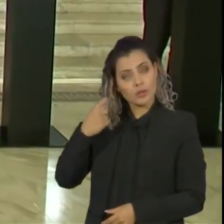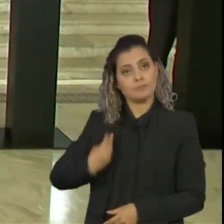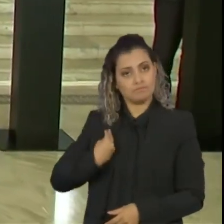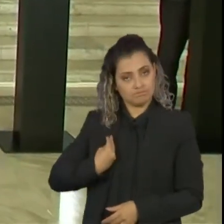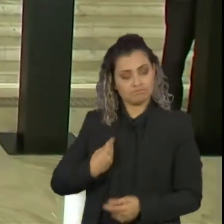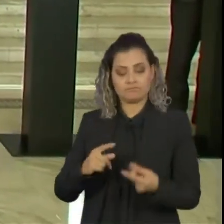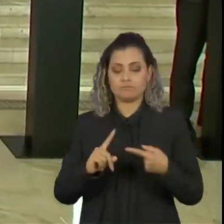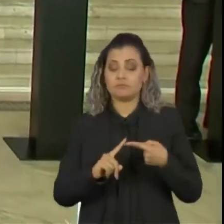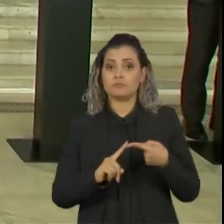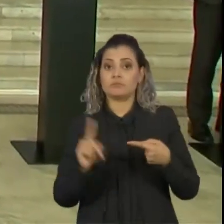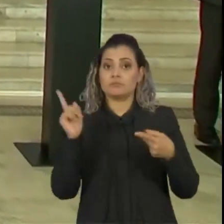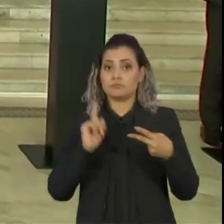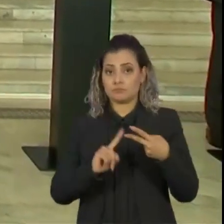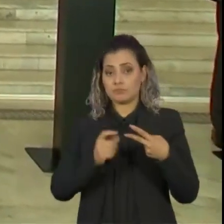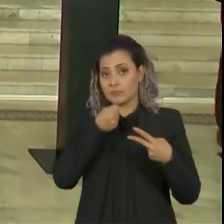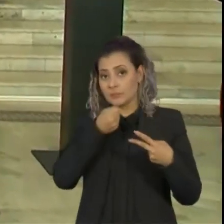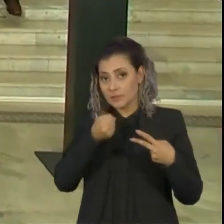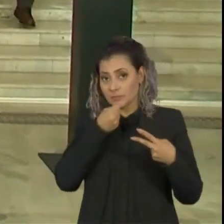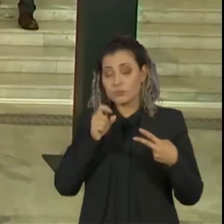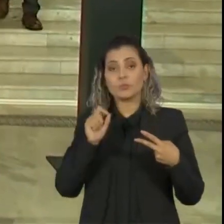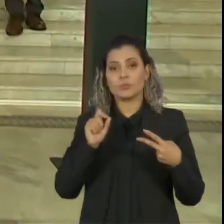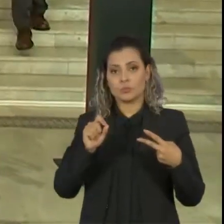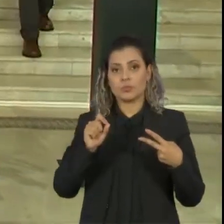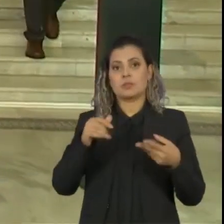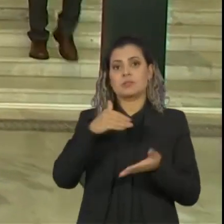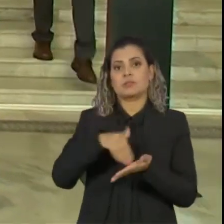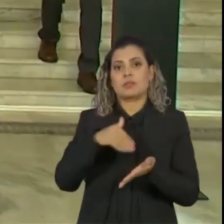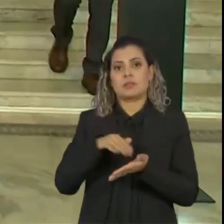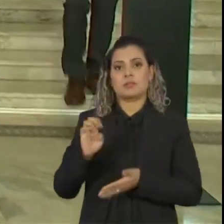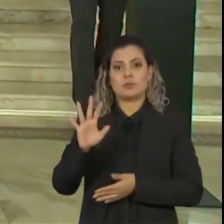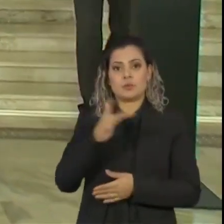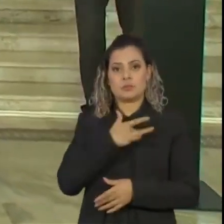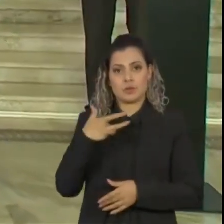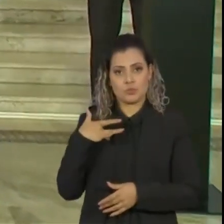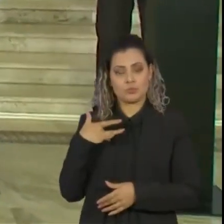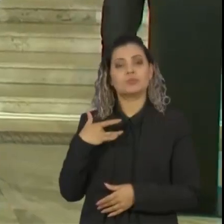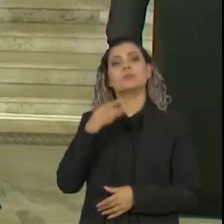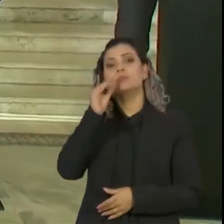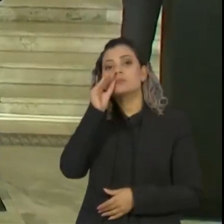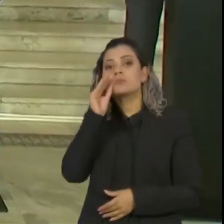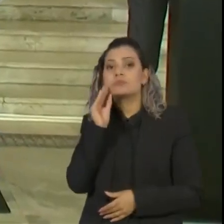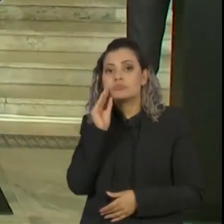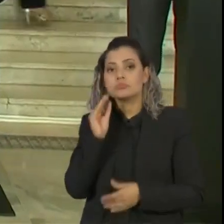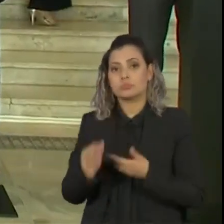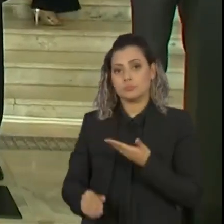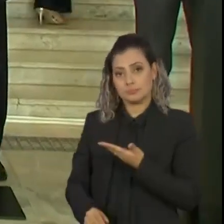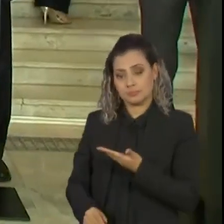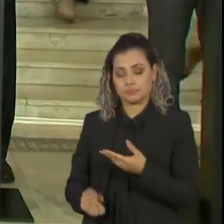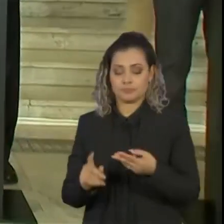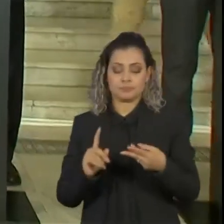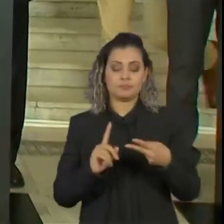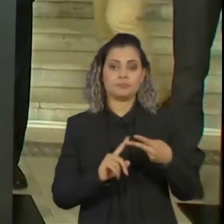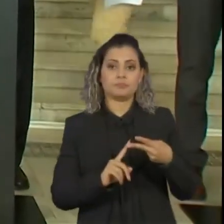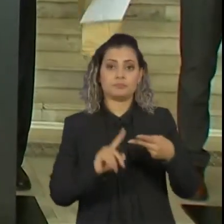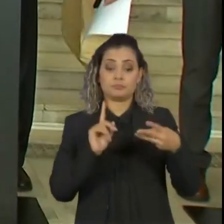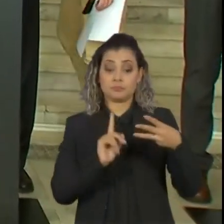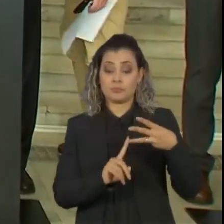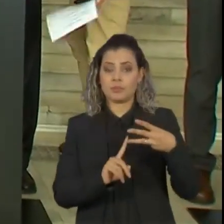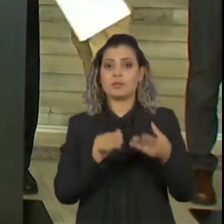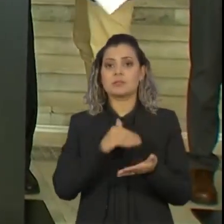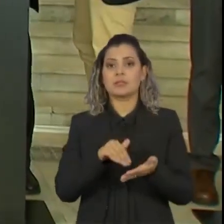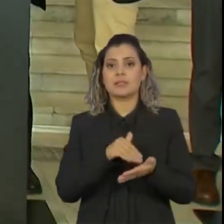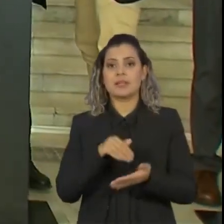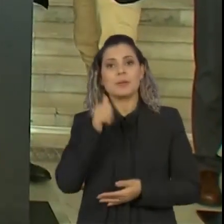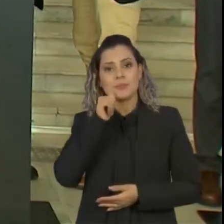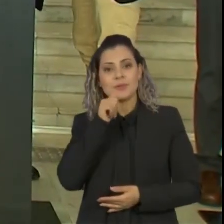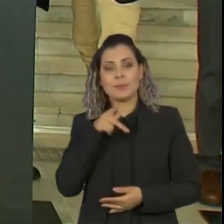participam também da entrevista coletiva o secretário estadual da Saúde, José Henrique Germann, também os secretários Patrícia